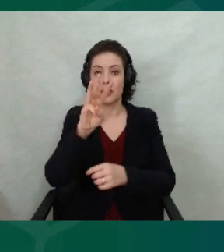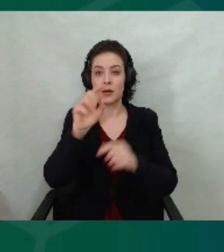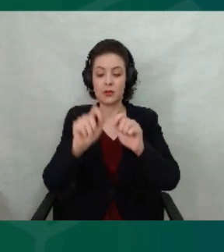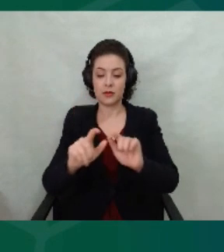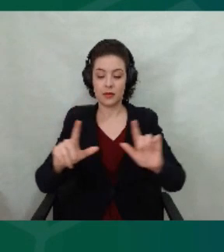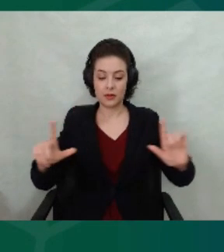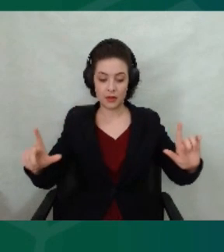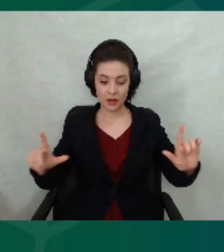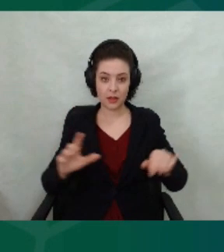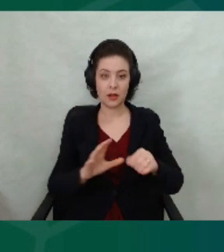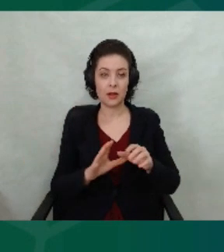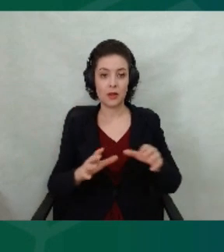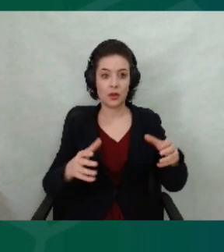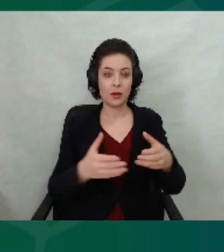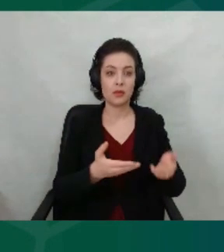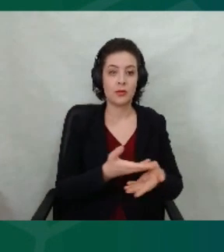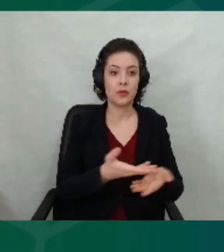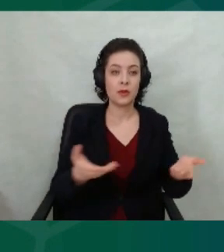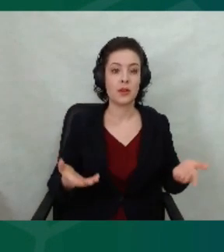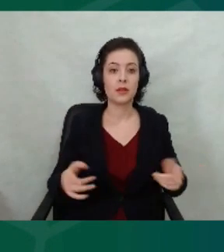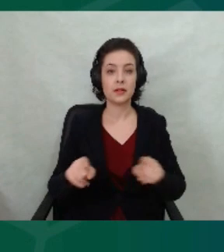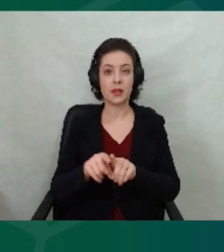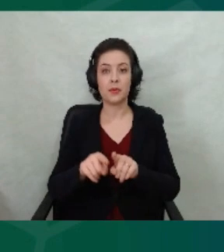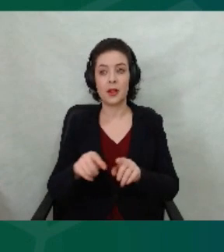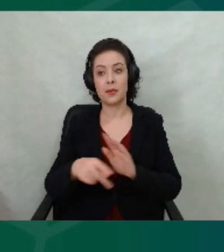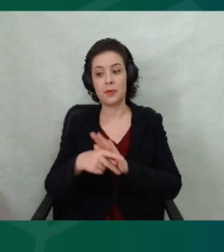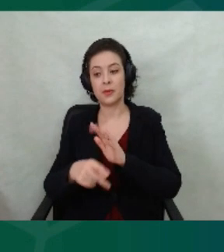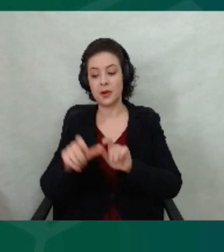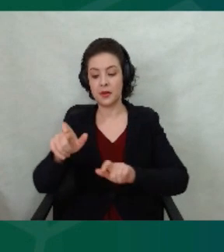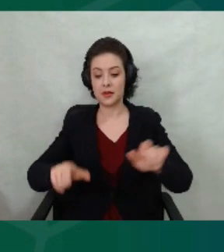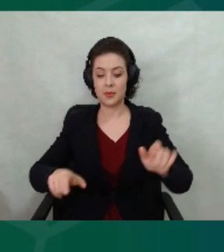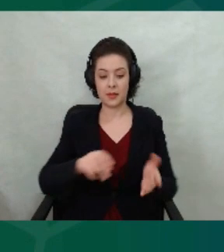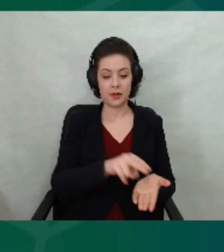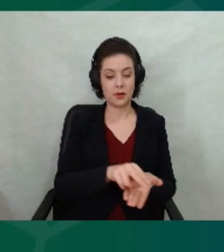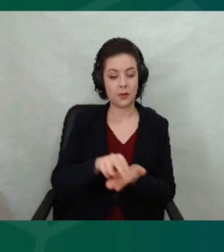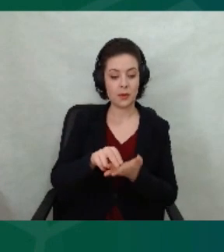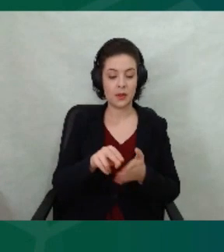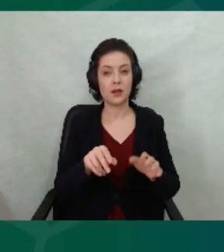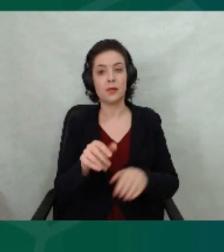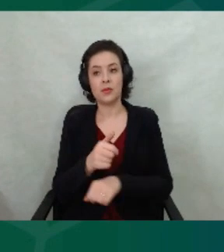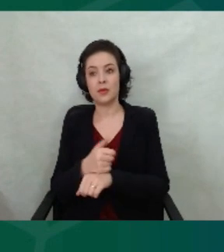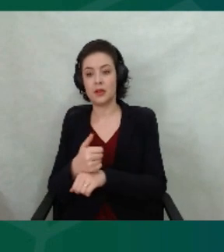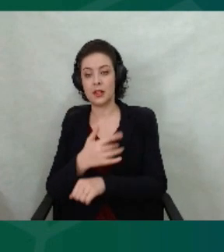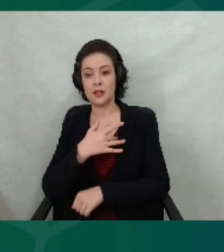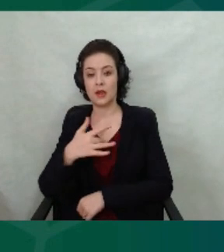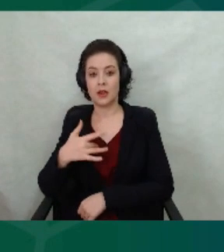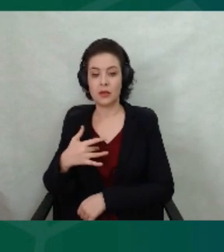e tanto para os pacientes e também para os profissionais de saúde, onde a gente tem medidas gerais de prevenção,